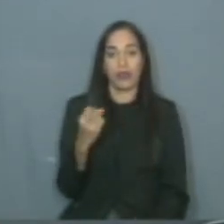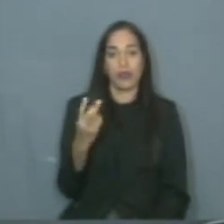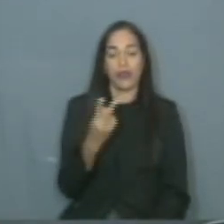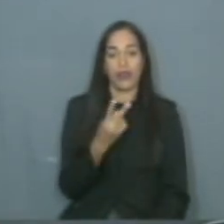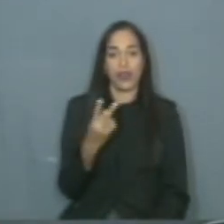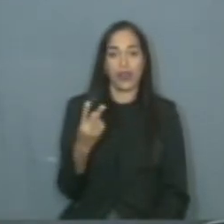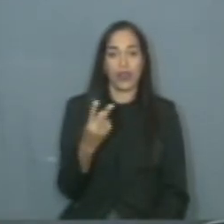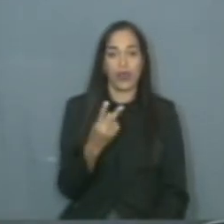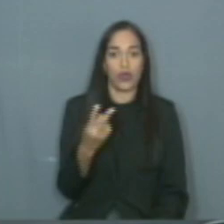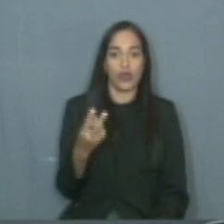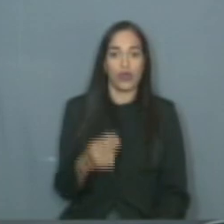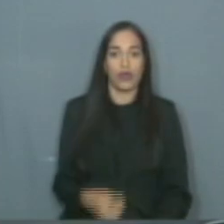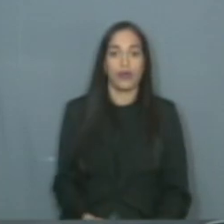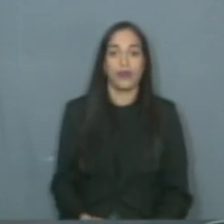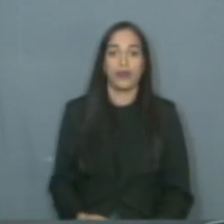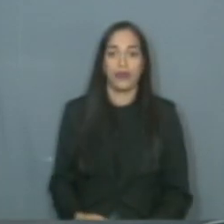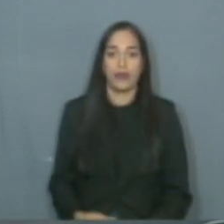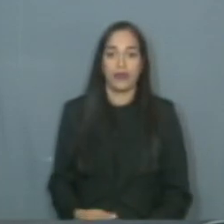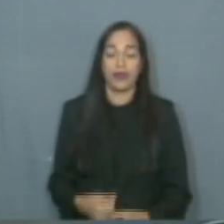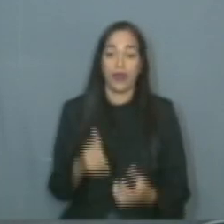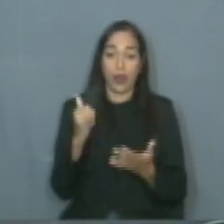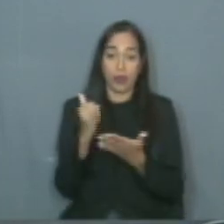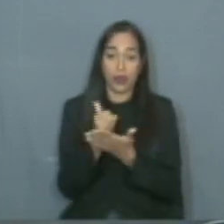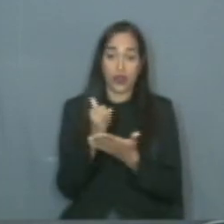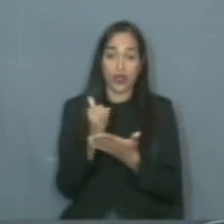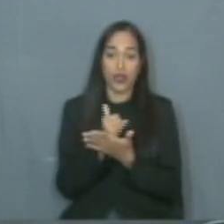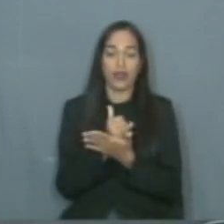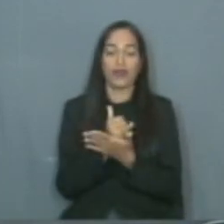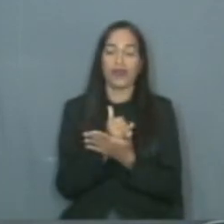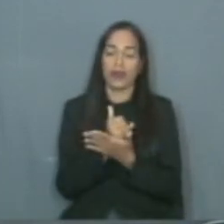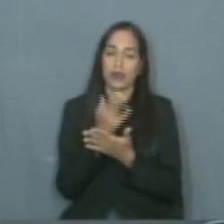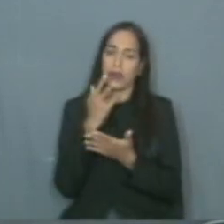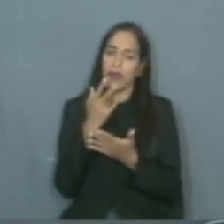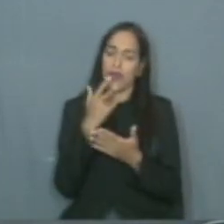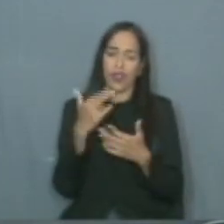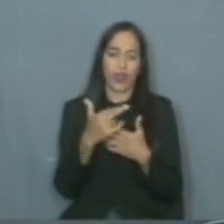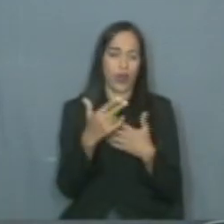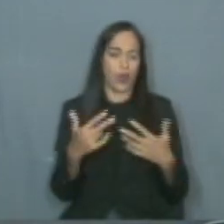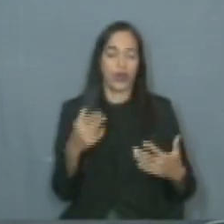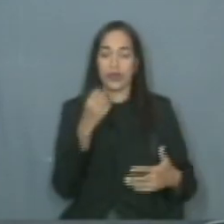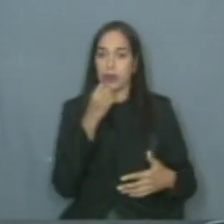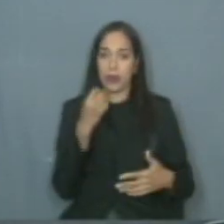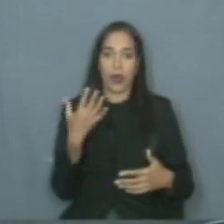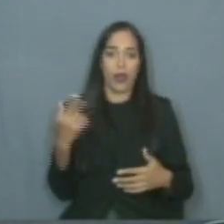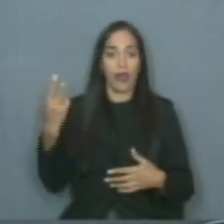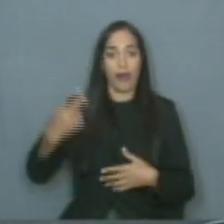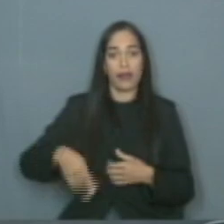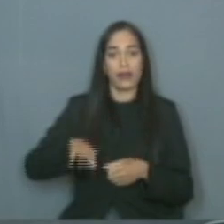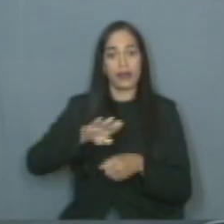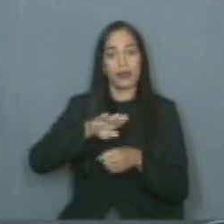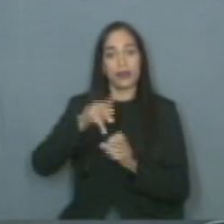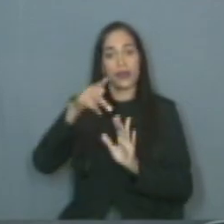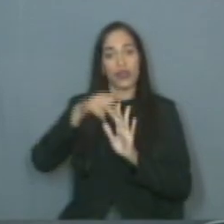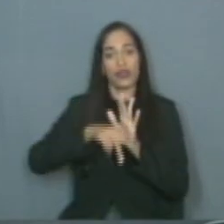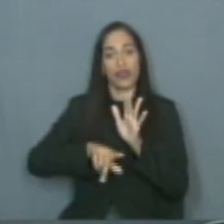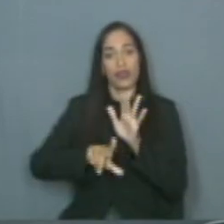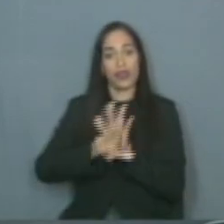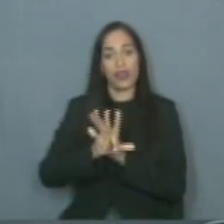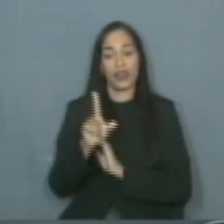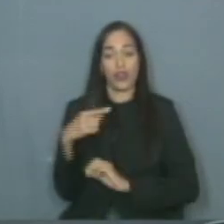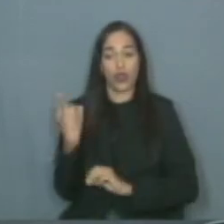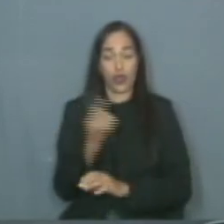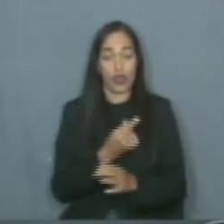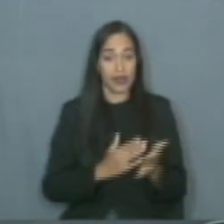quando a gente deu um passo à frente. Mas eu me inscrevi para falar de coisa boa, me inscrevi para falar deste projeto de lei que agora nós